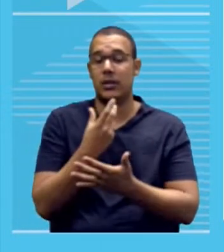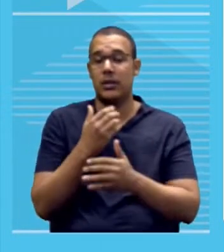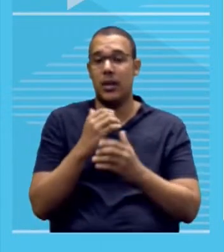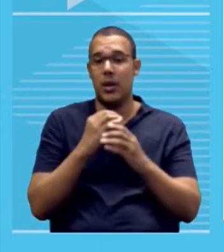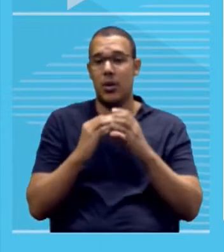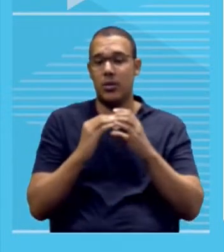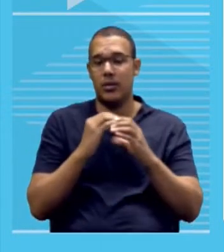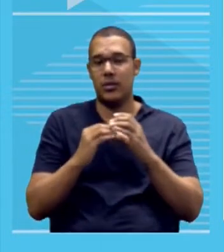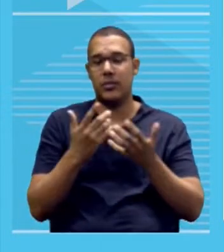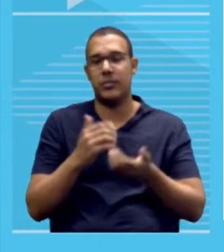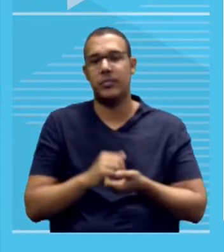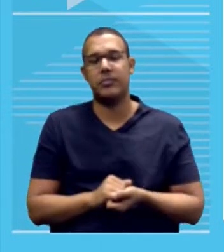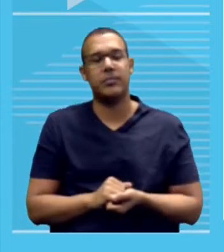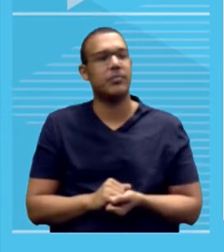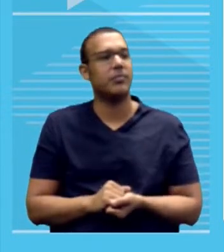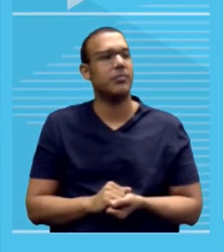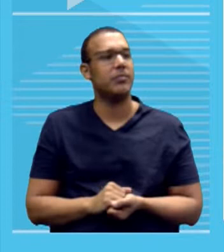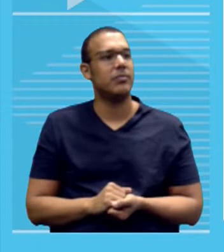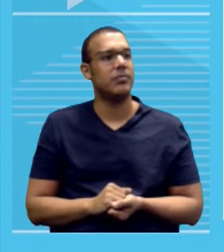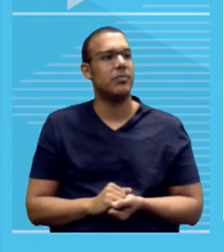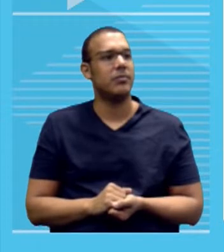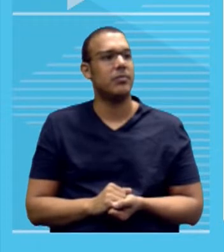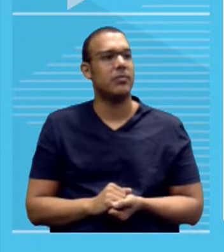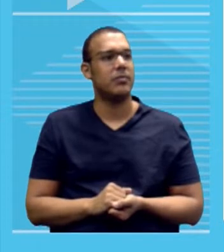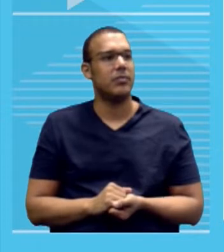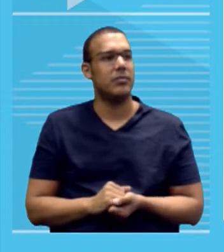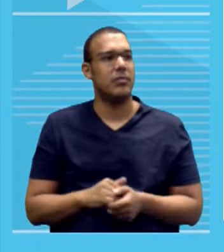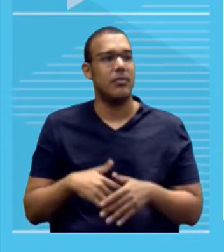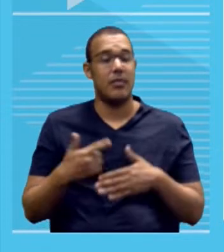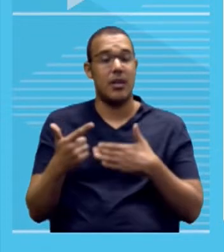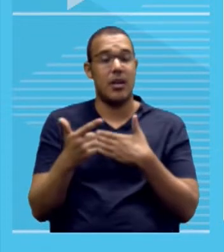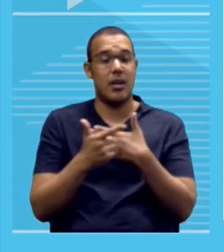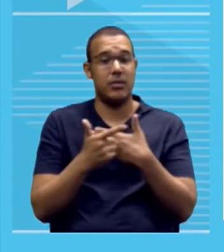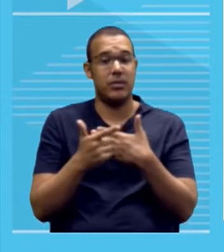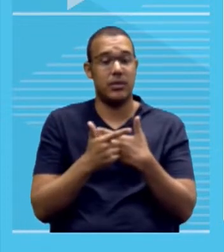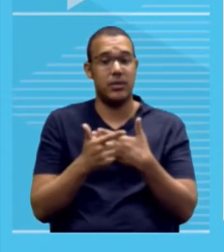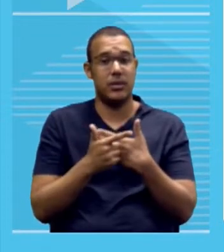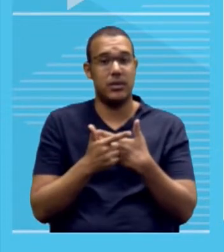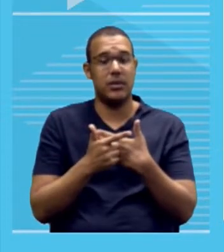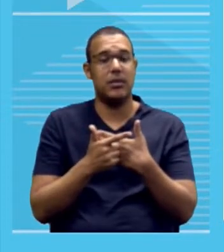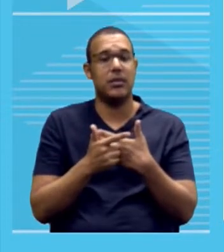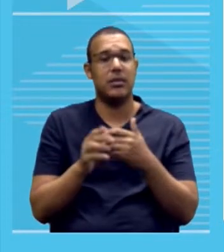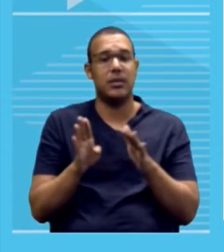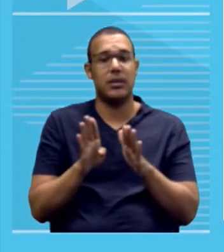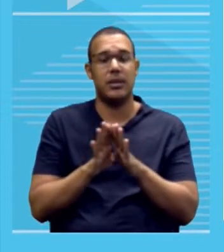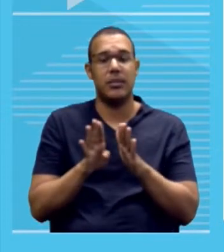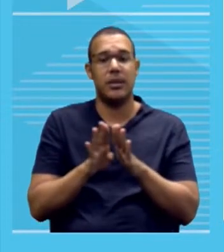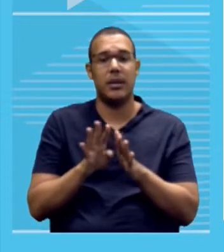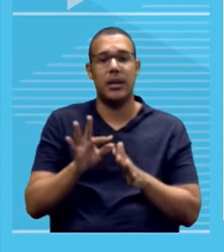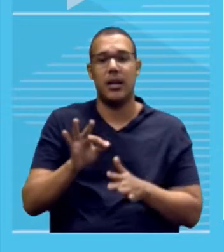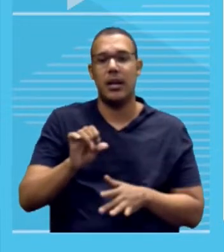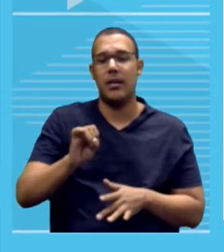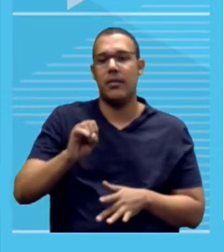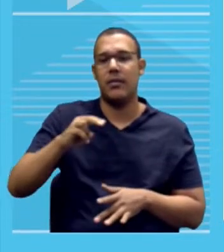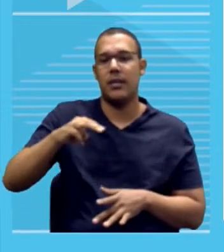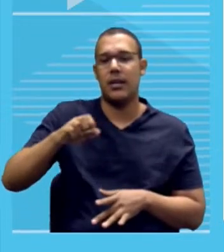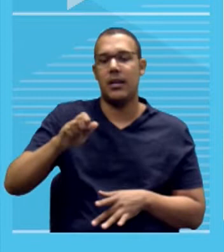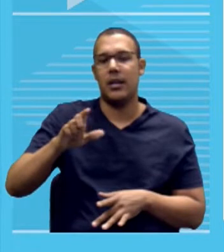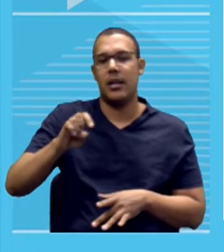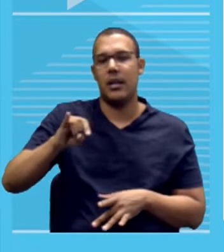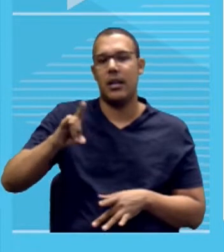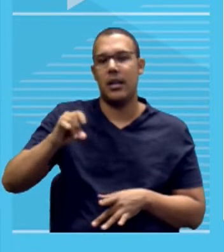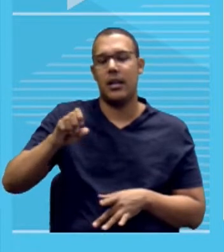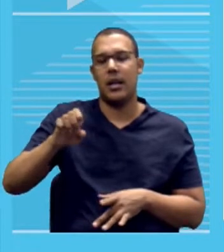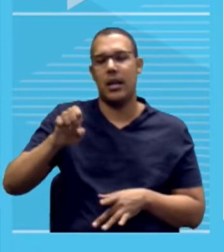a função Olha só também é muito importante e a finalidade do gênero também vamos pensar um pouquinho